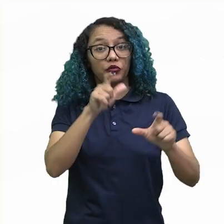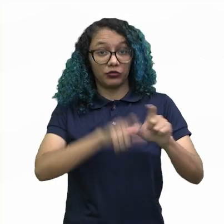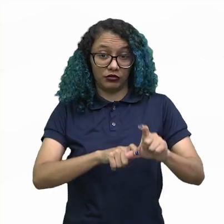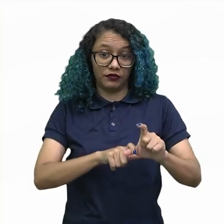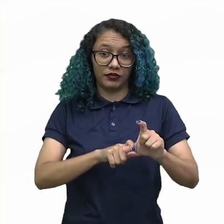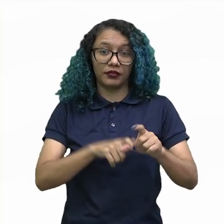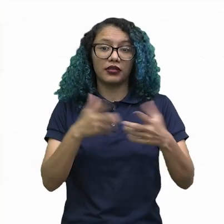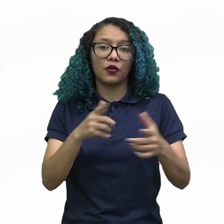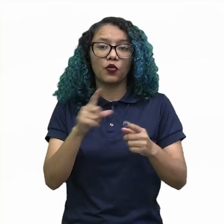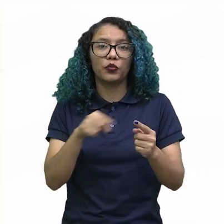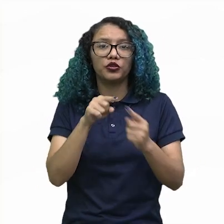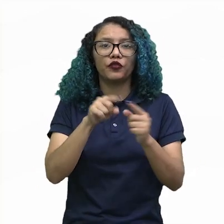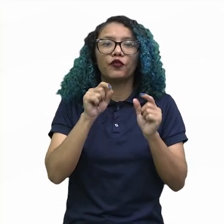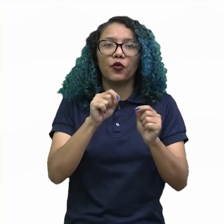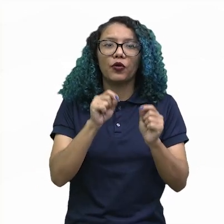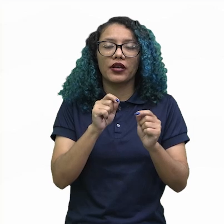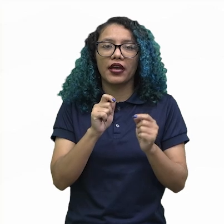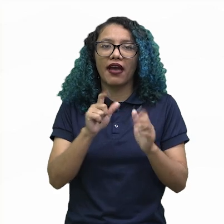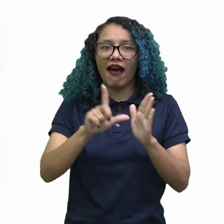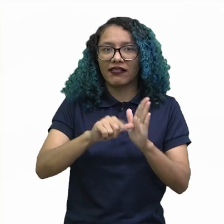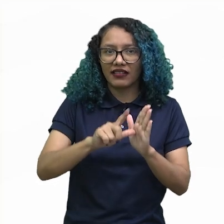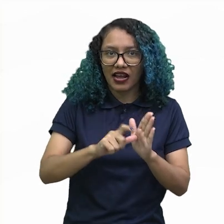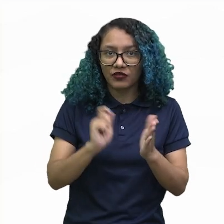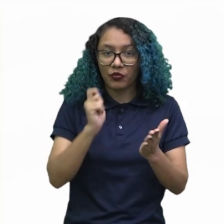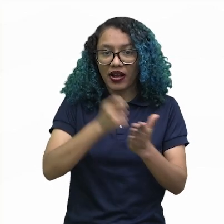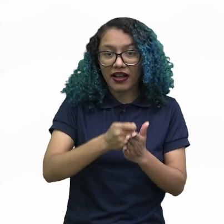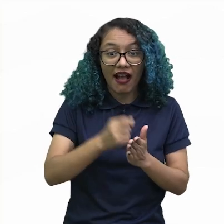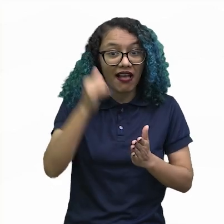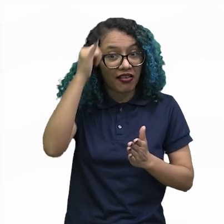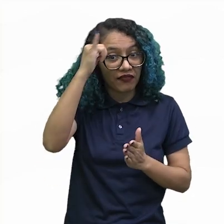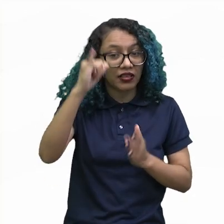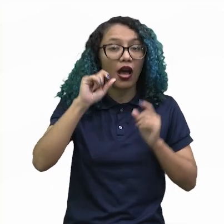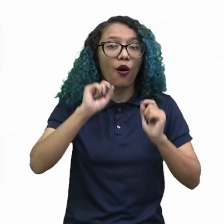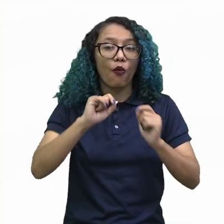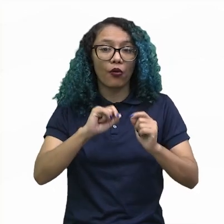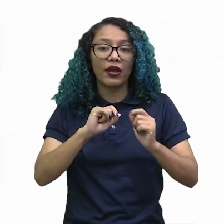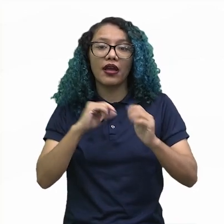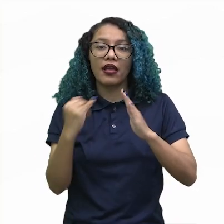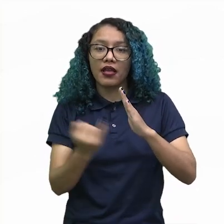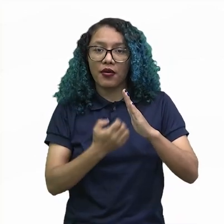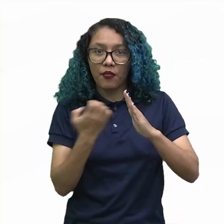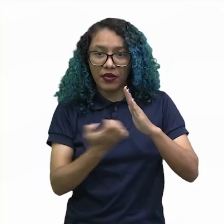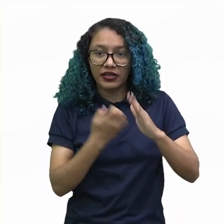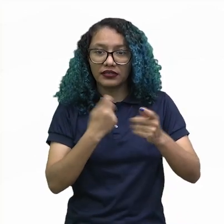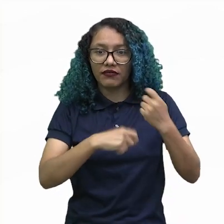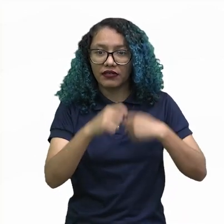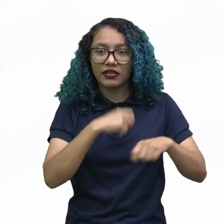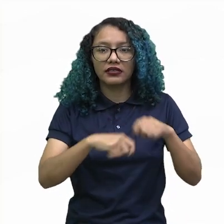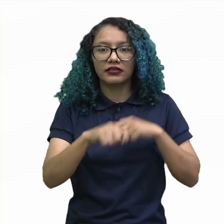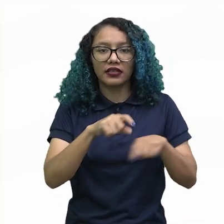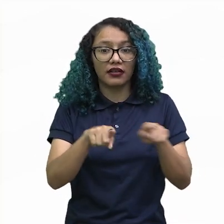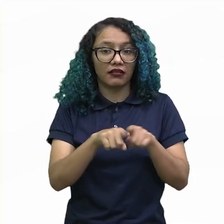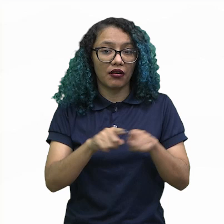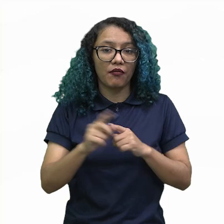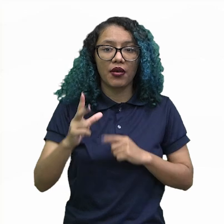com o intuito de desestimular atrasos no pagamento de contas, instituições financeiras e empresas privadas podem usar